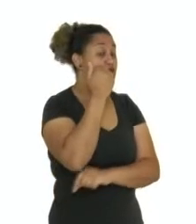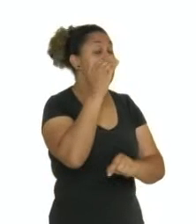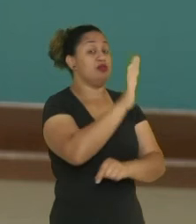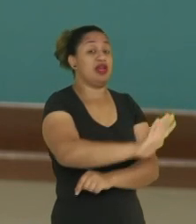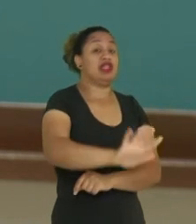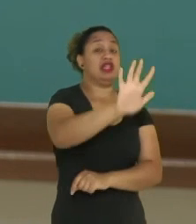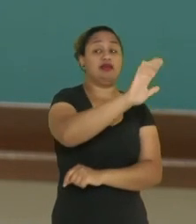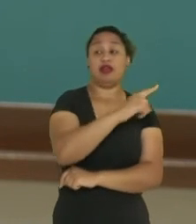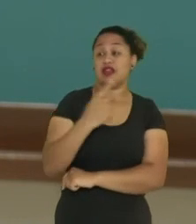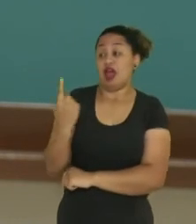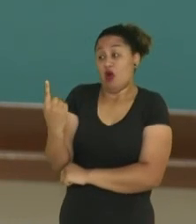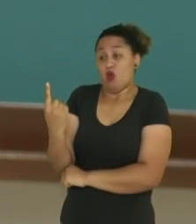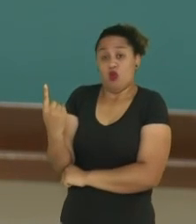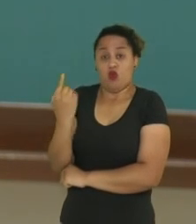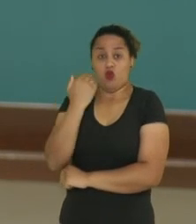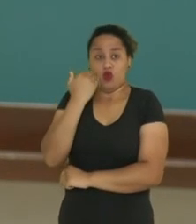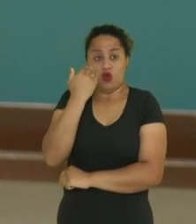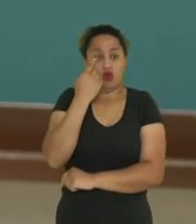mais genérico.